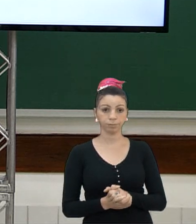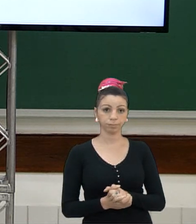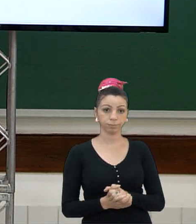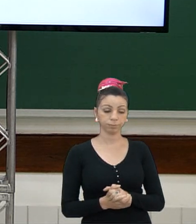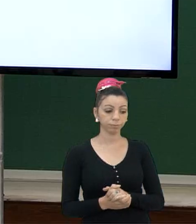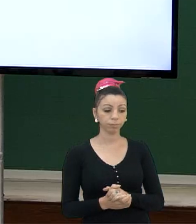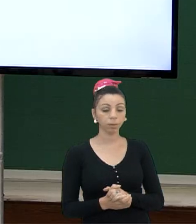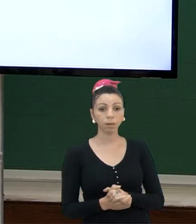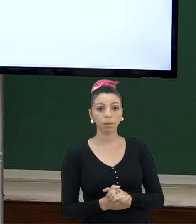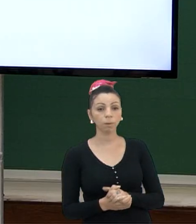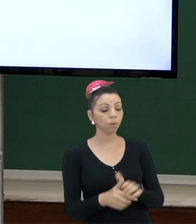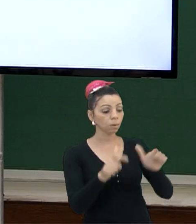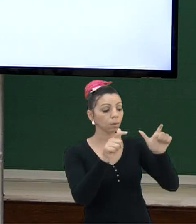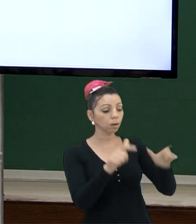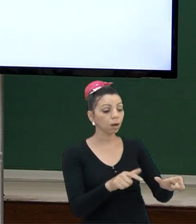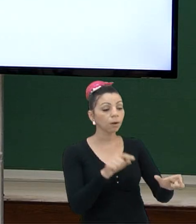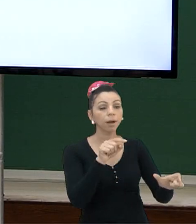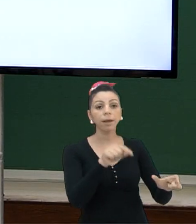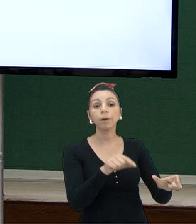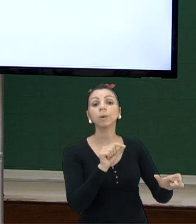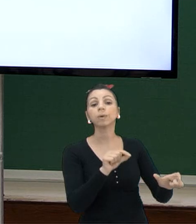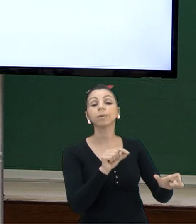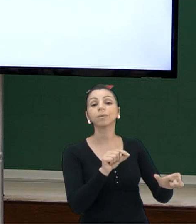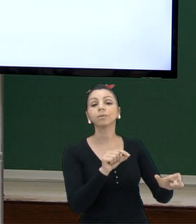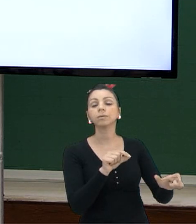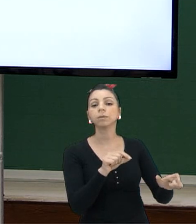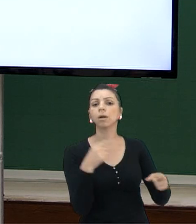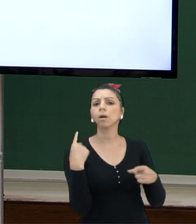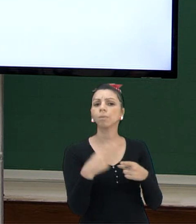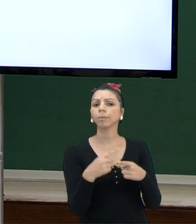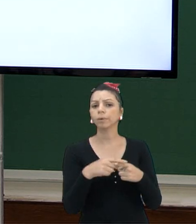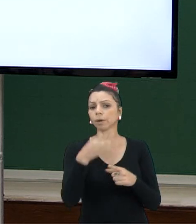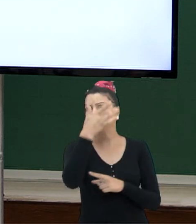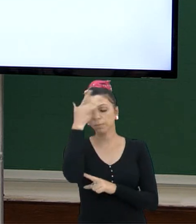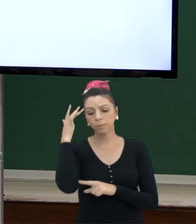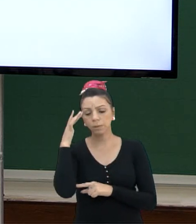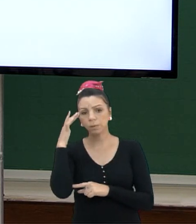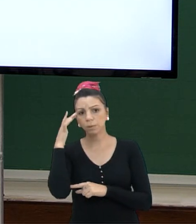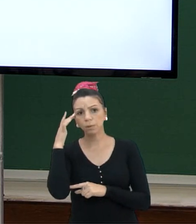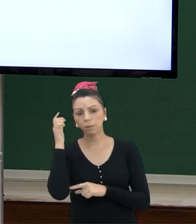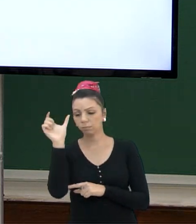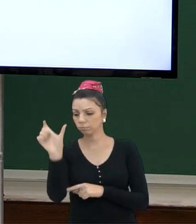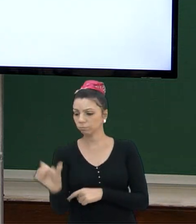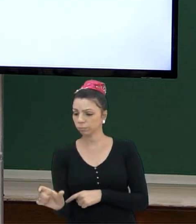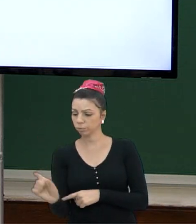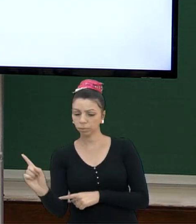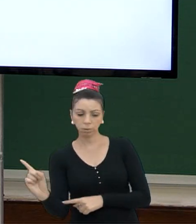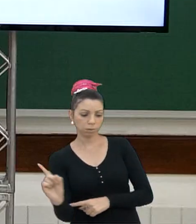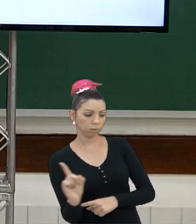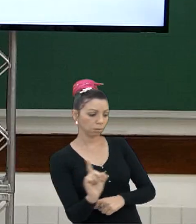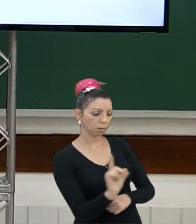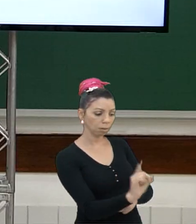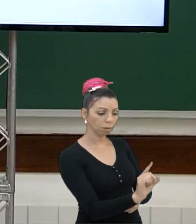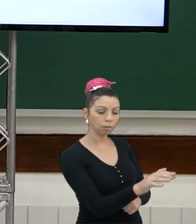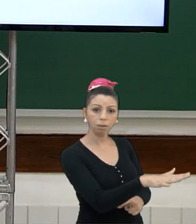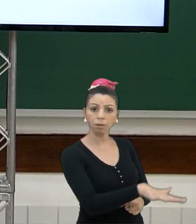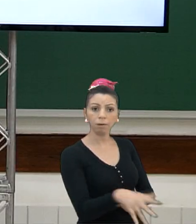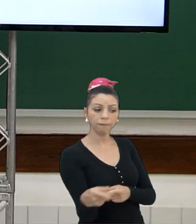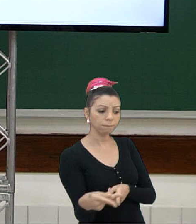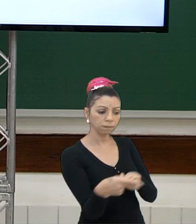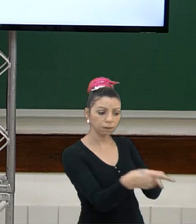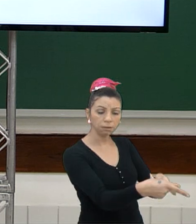é um lugar que... Esse lugar, por que a pessoa tem que ir visitar o local onde você mora? O que tem